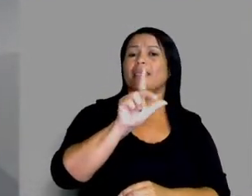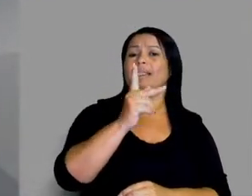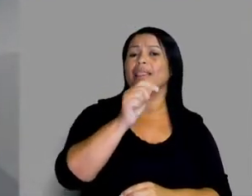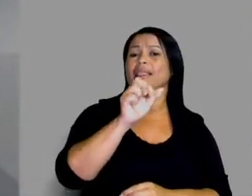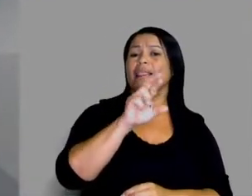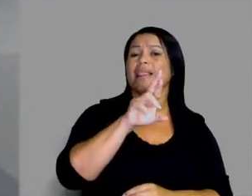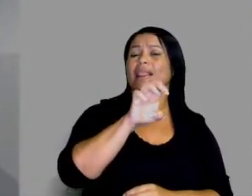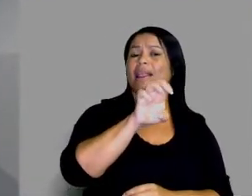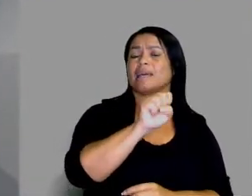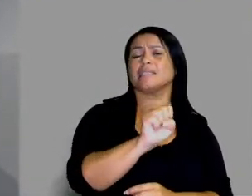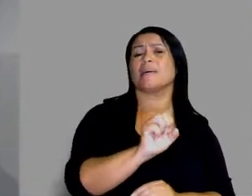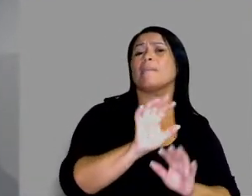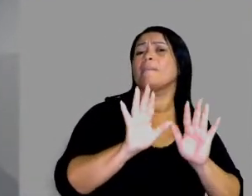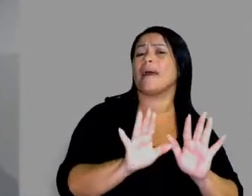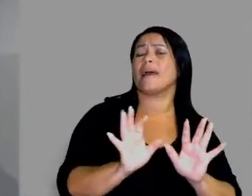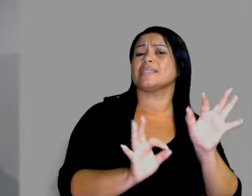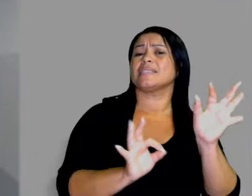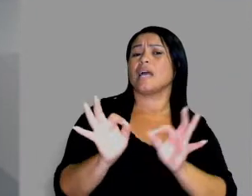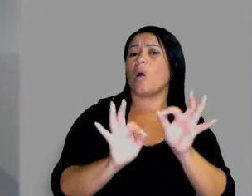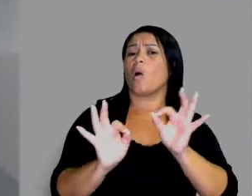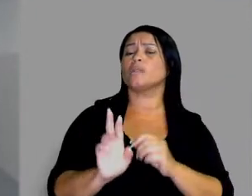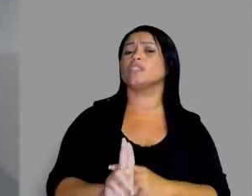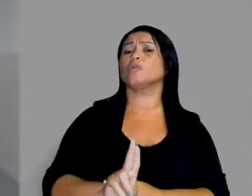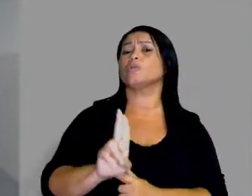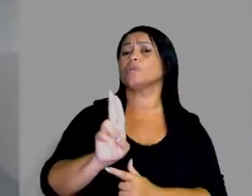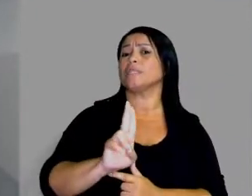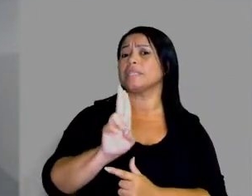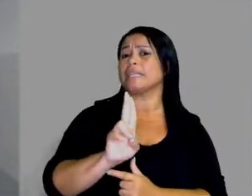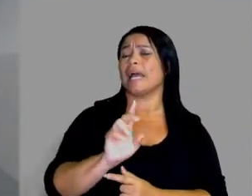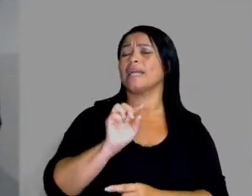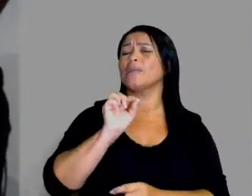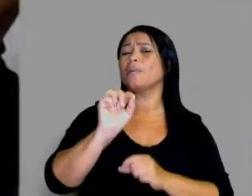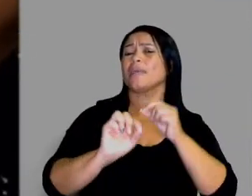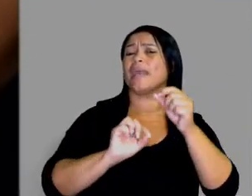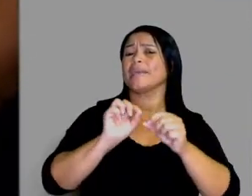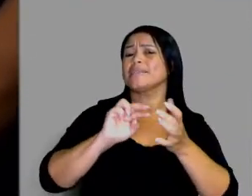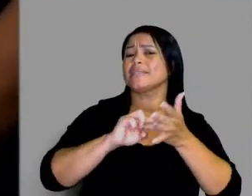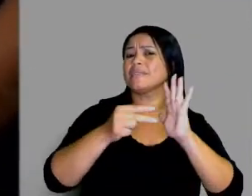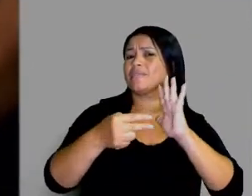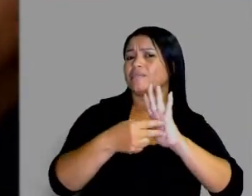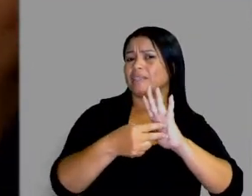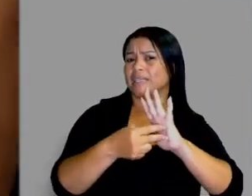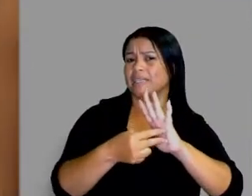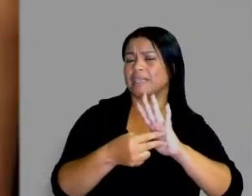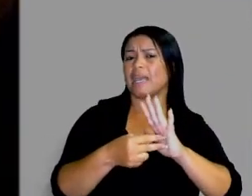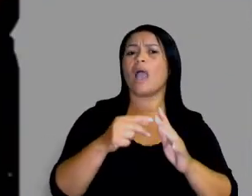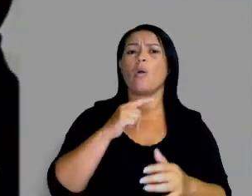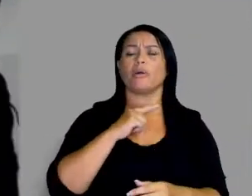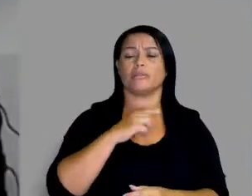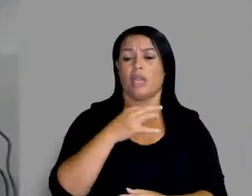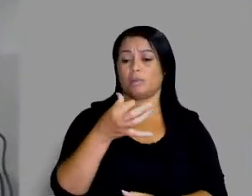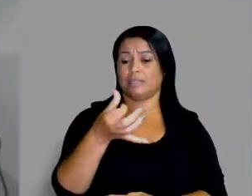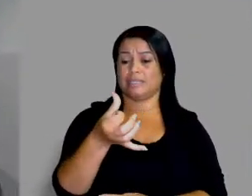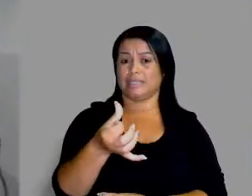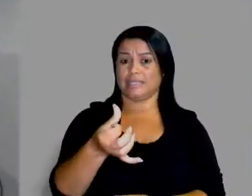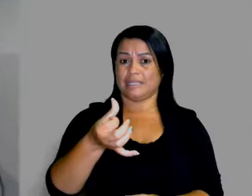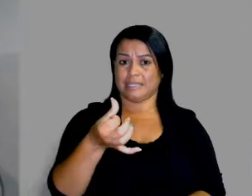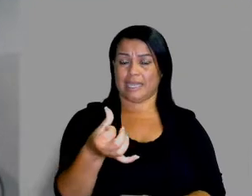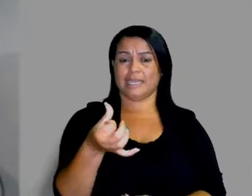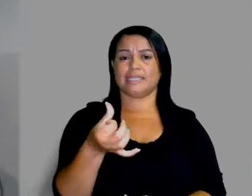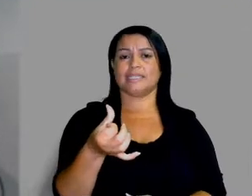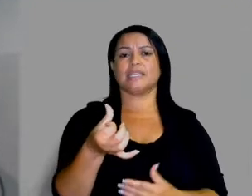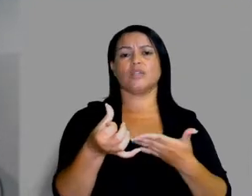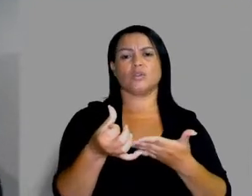milhares, porém na ordem de unidade. E o que isso significa? Como eu tenho 6 e